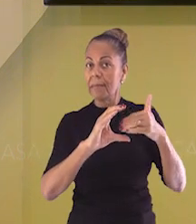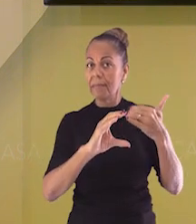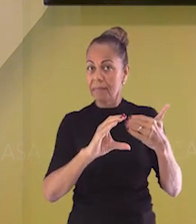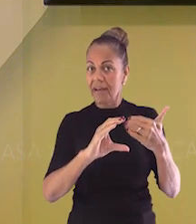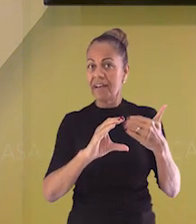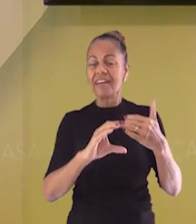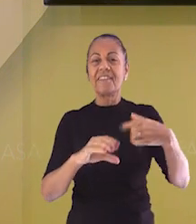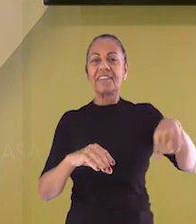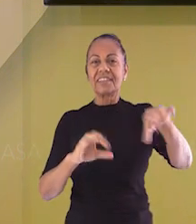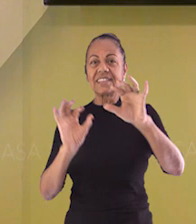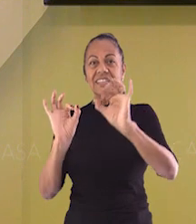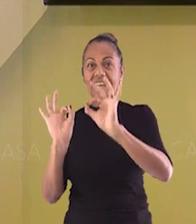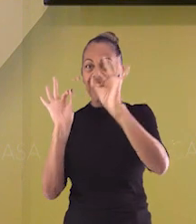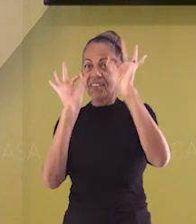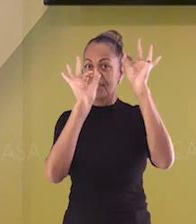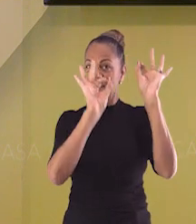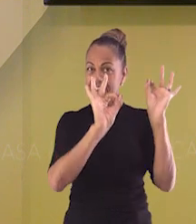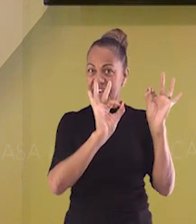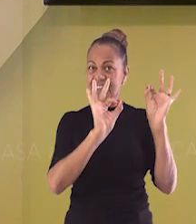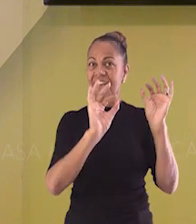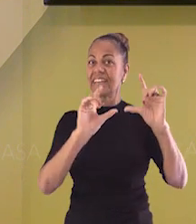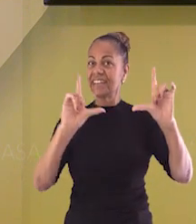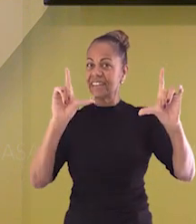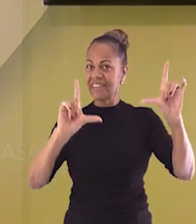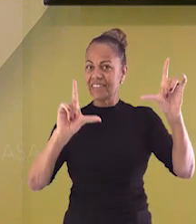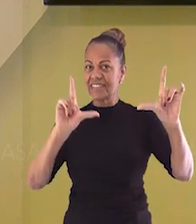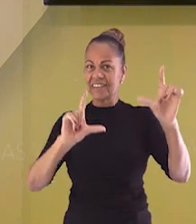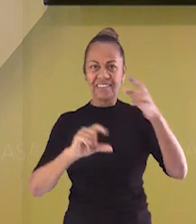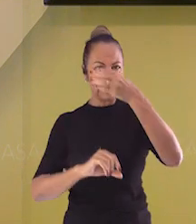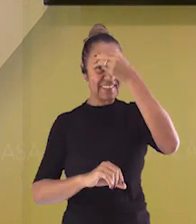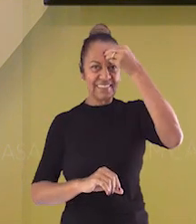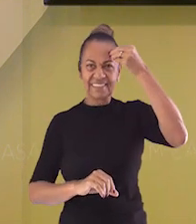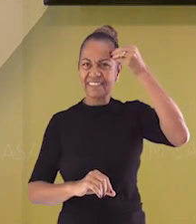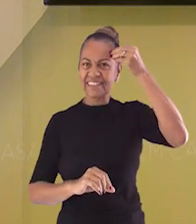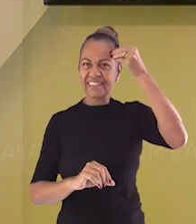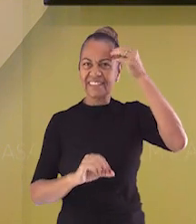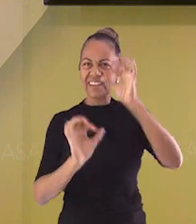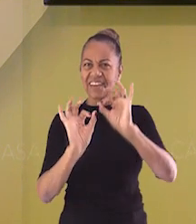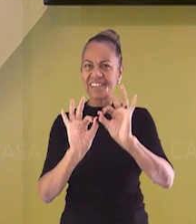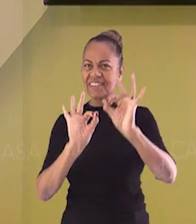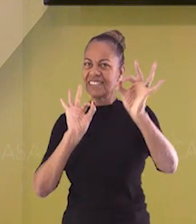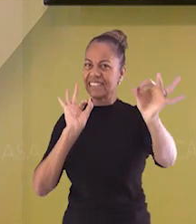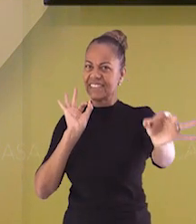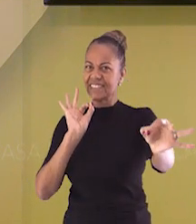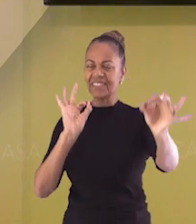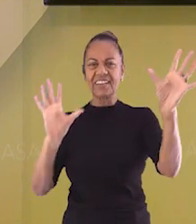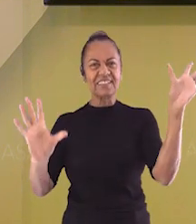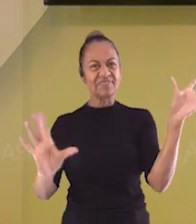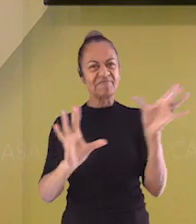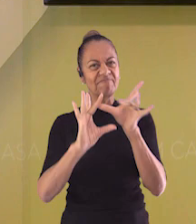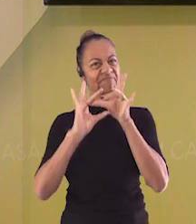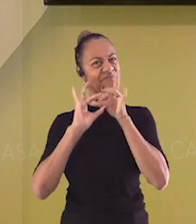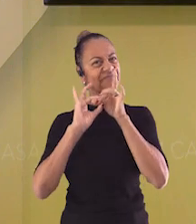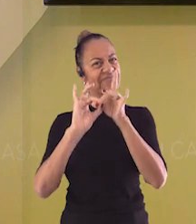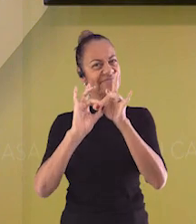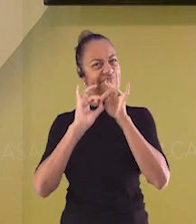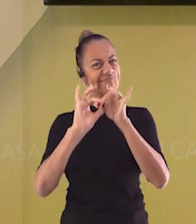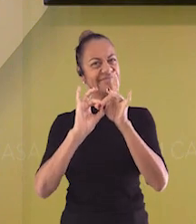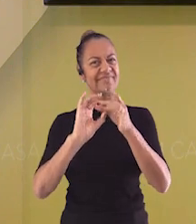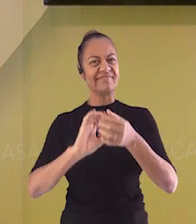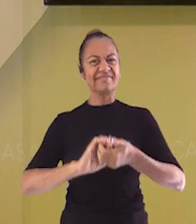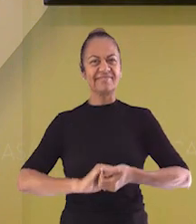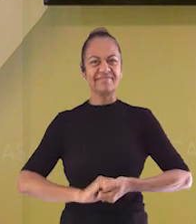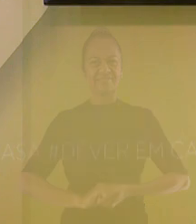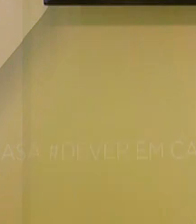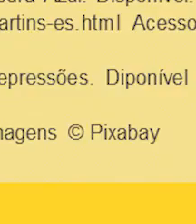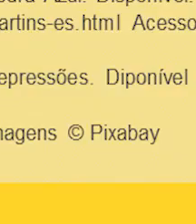vocês. Continuem acompanhando a programação e não esqueçam, mesmo distantes, estamos juntos.